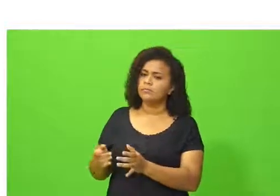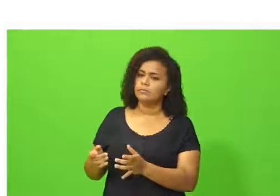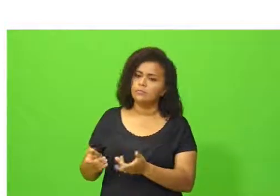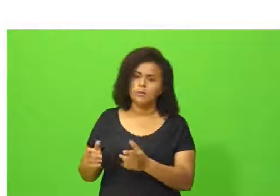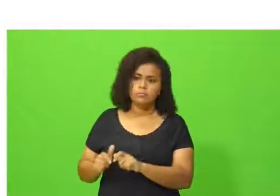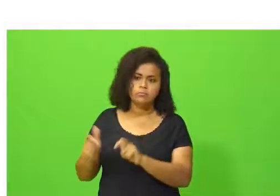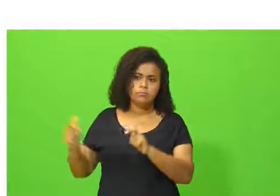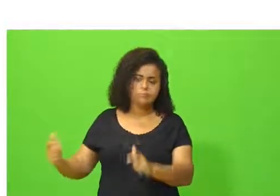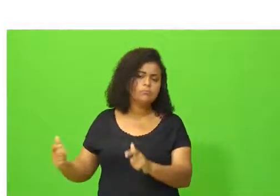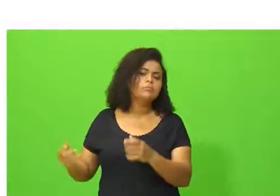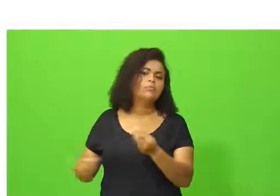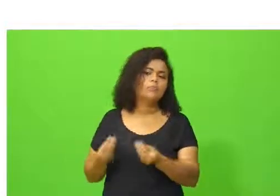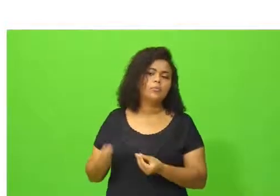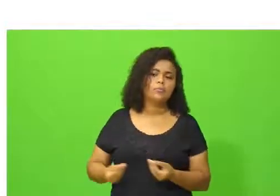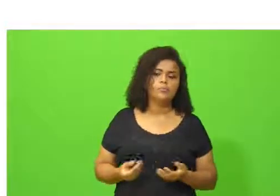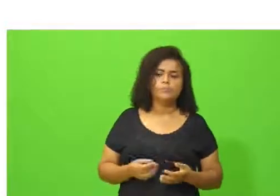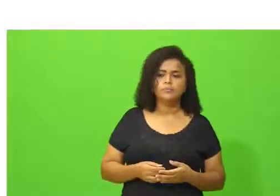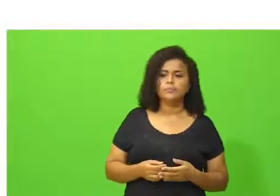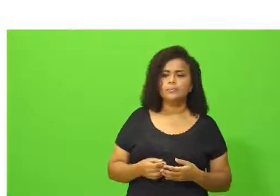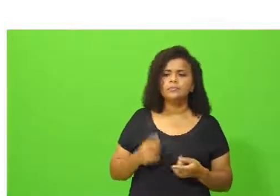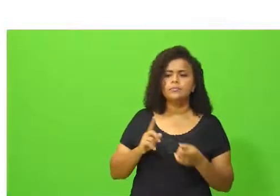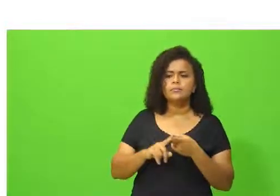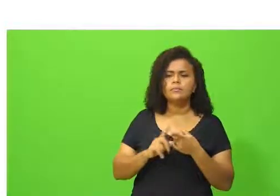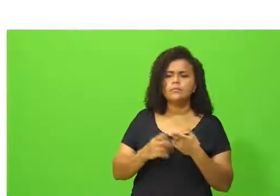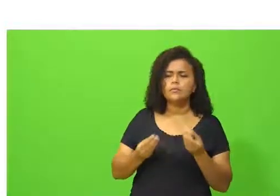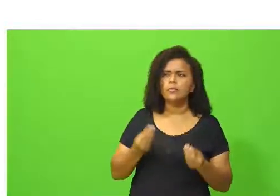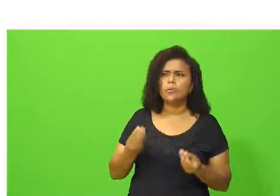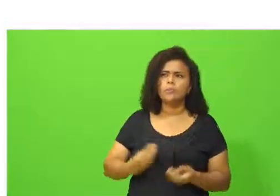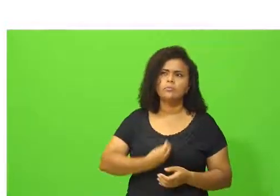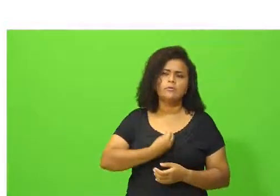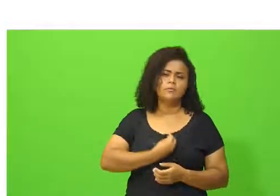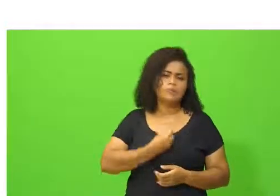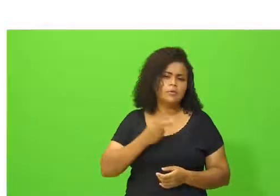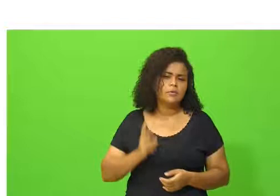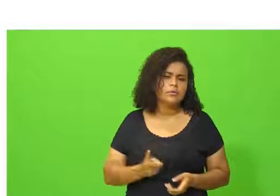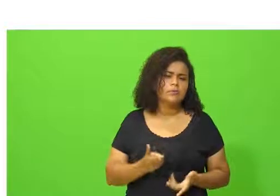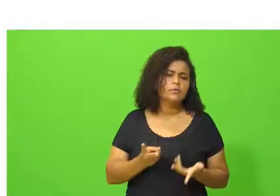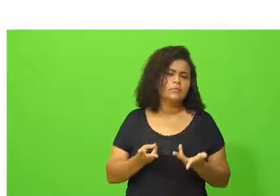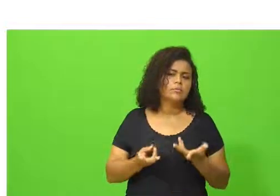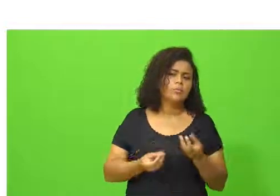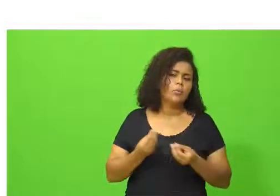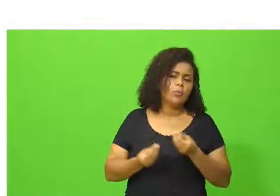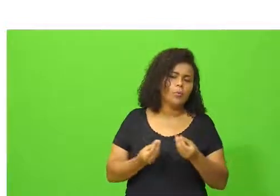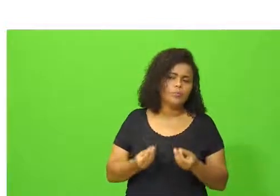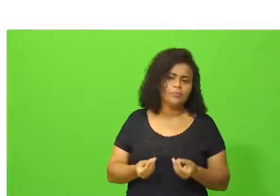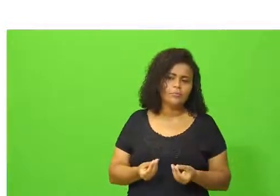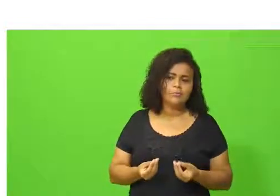a expectativa de vida nos países desenvolvidos é considerada...